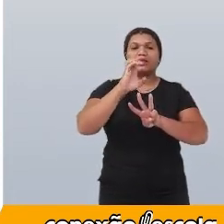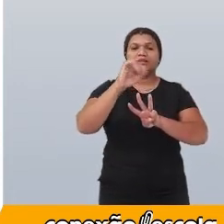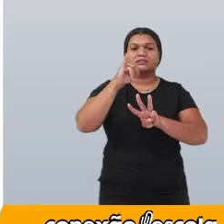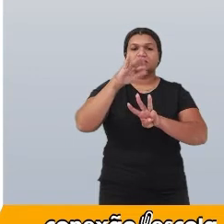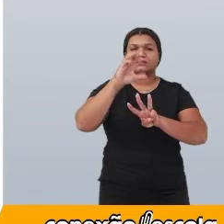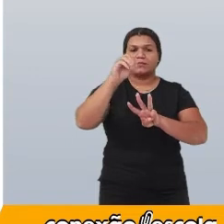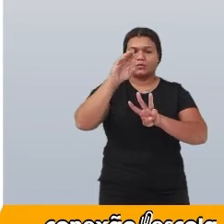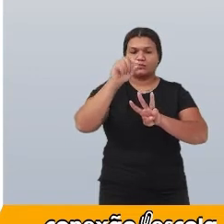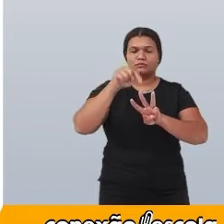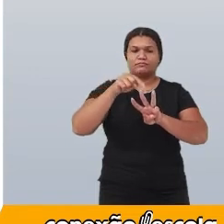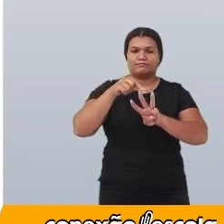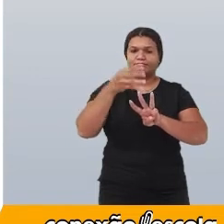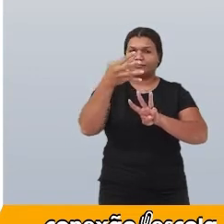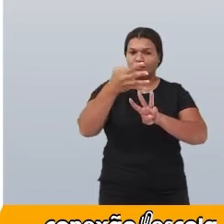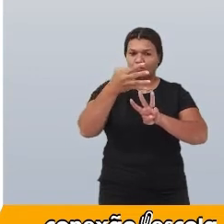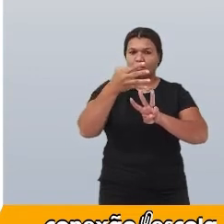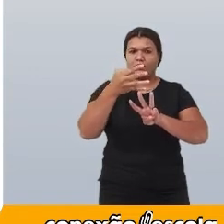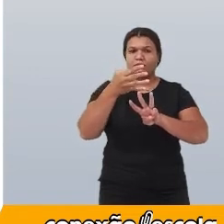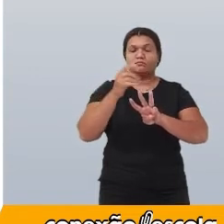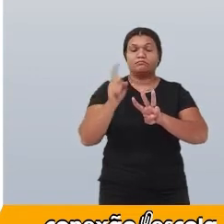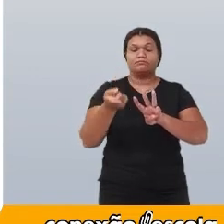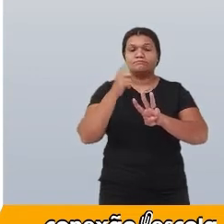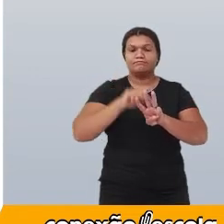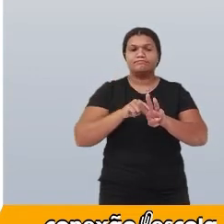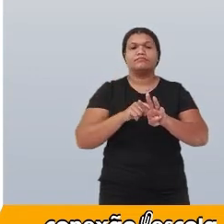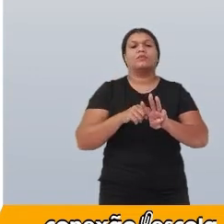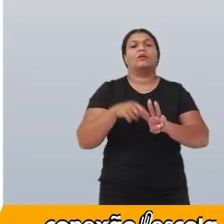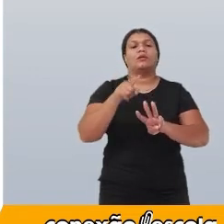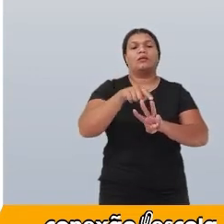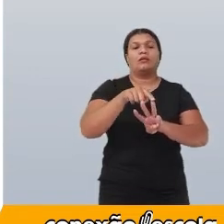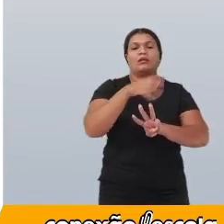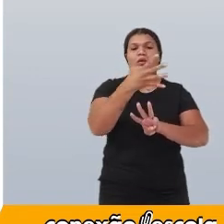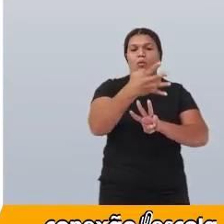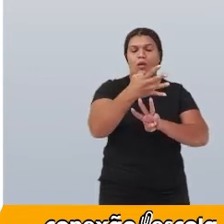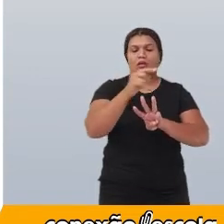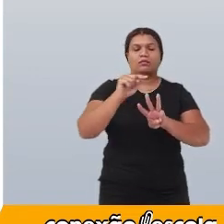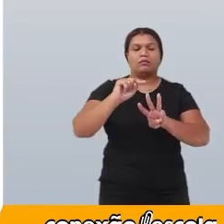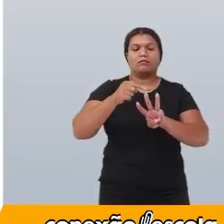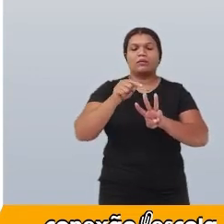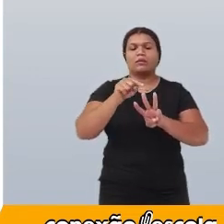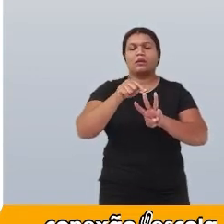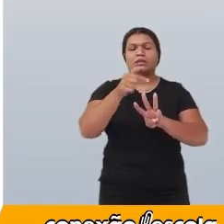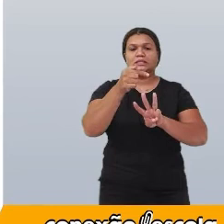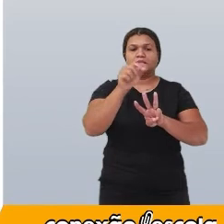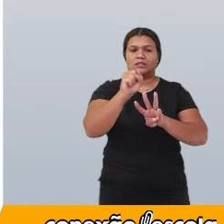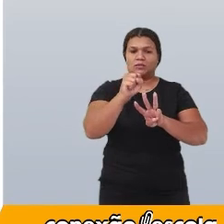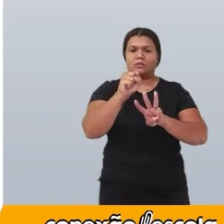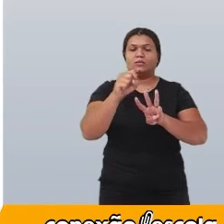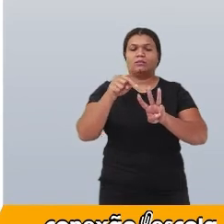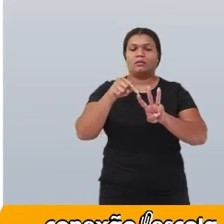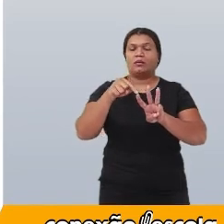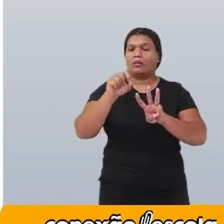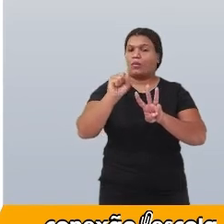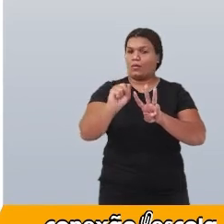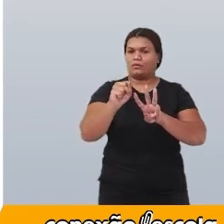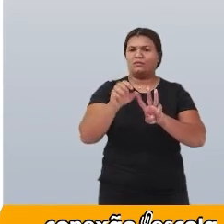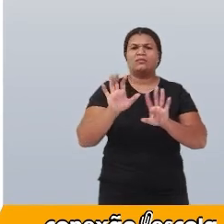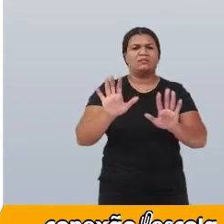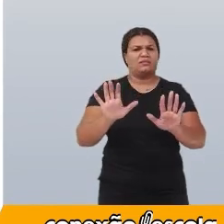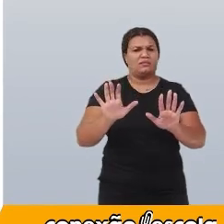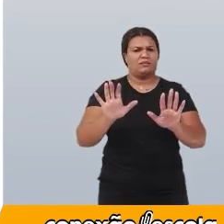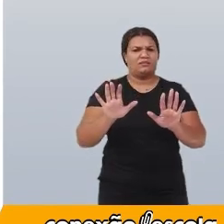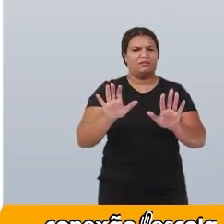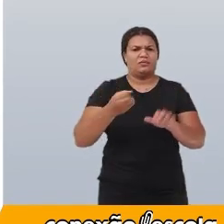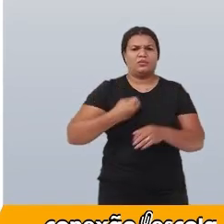e 78 centésimos. Ah, você pode me perguntar assim: uai, professora, mas